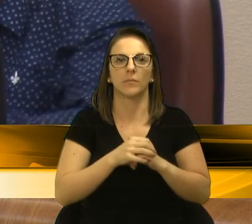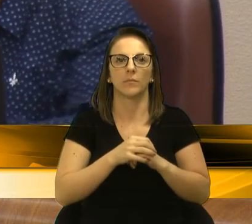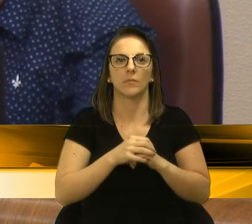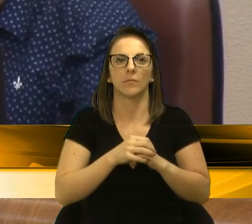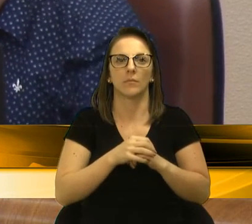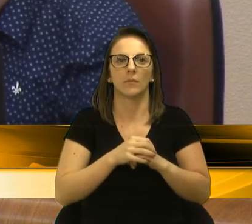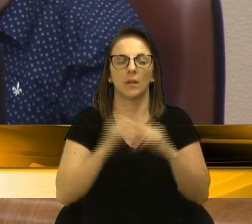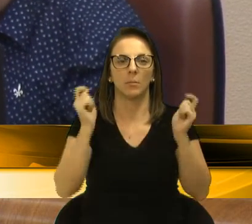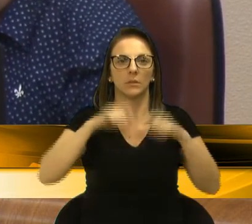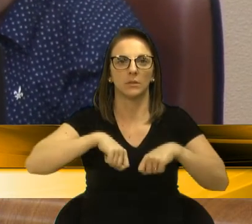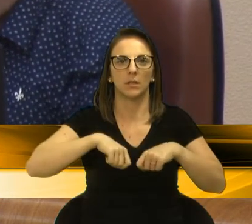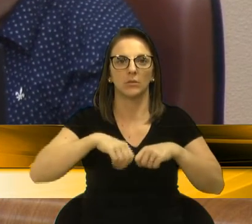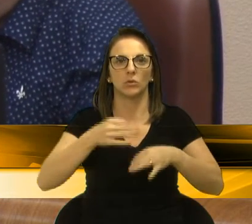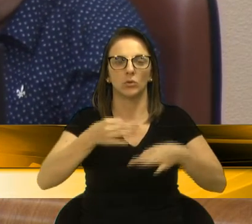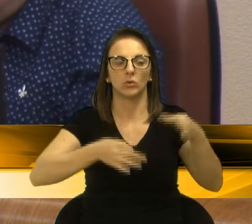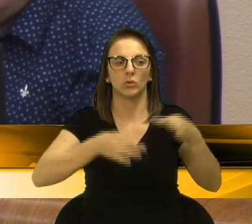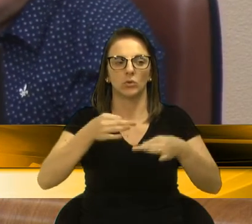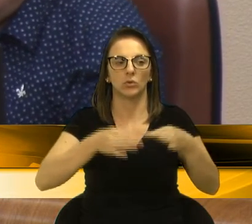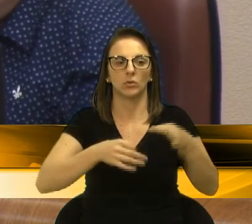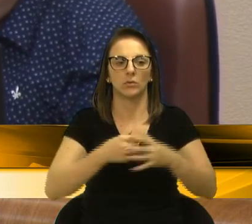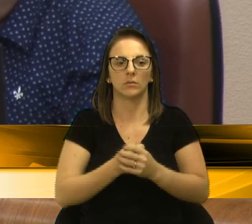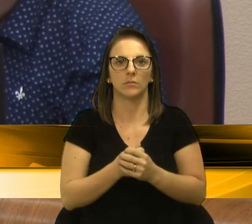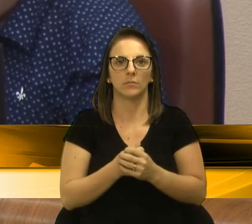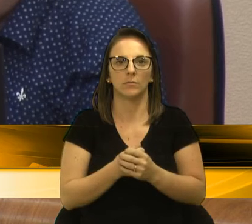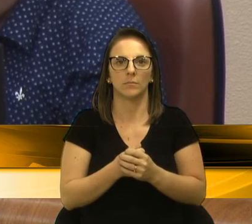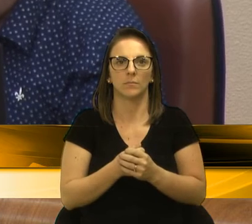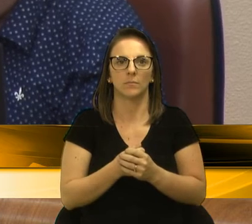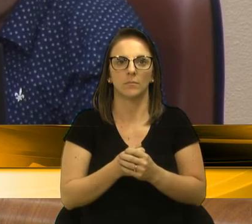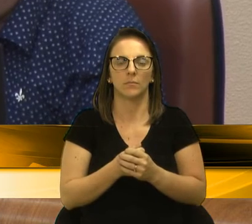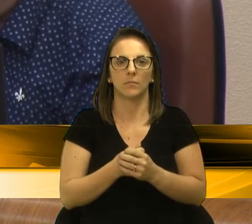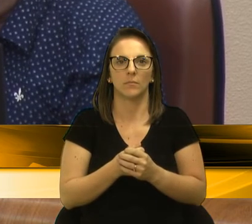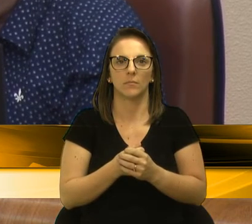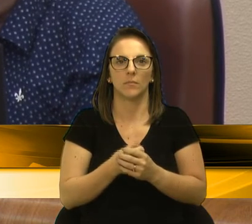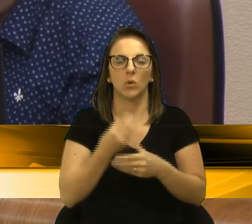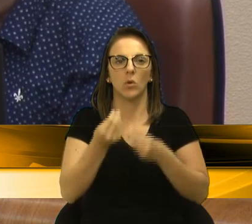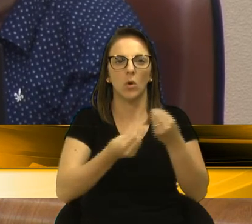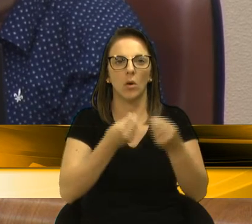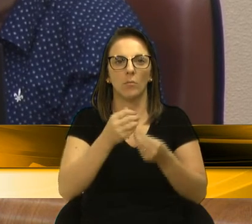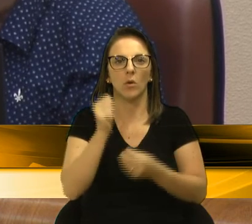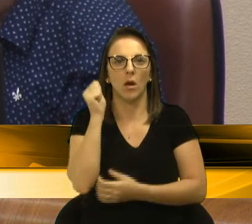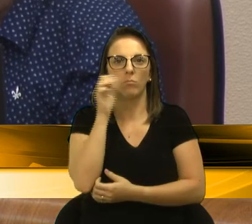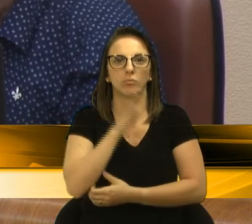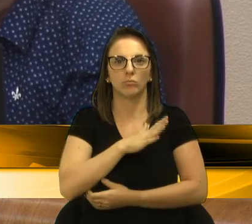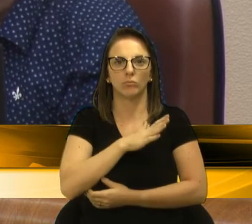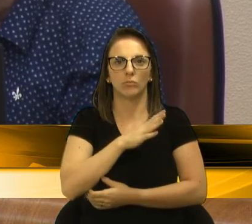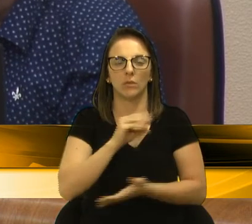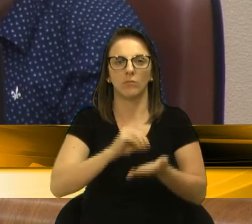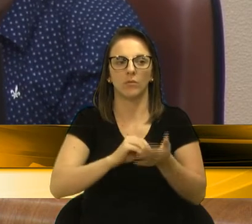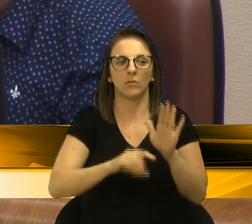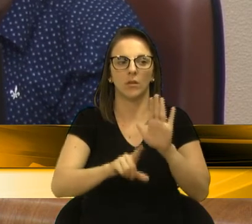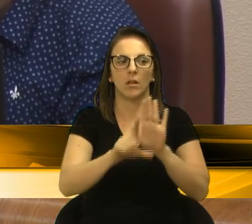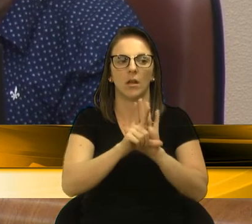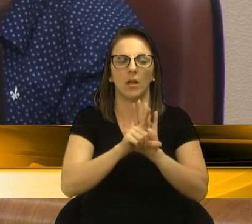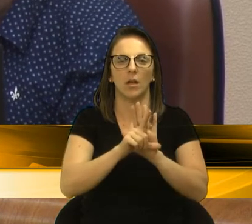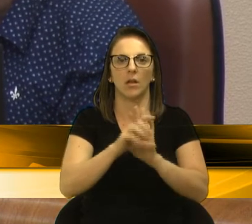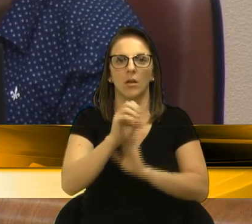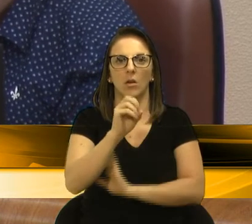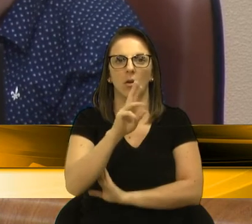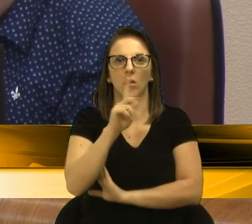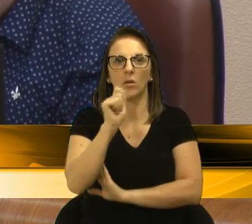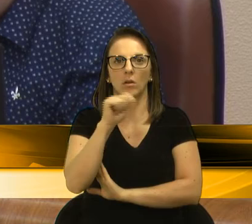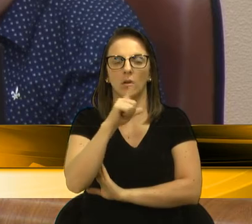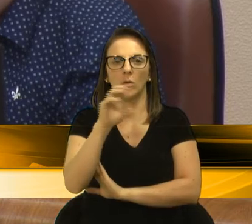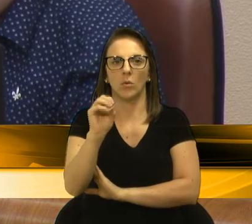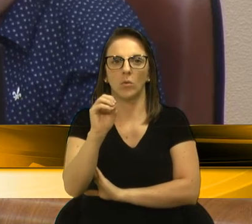Judiciário. Constituição Federal. Procedimento abusivo e ilegal do órgão legiferante